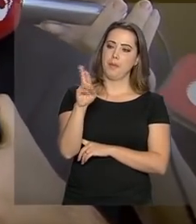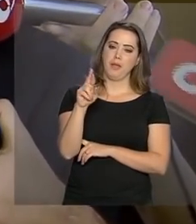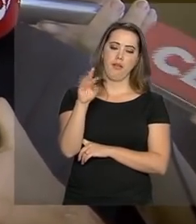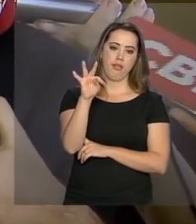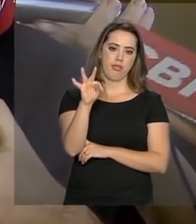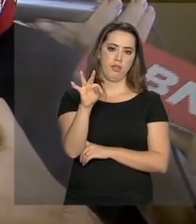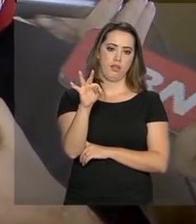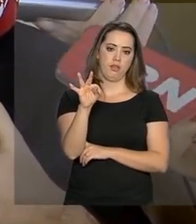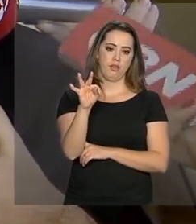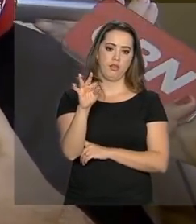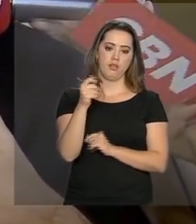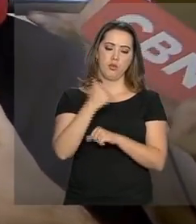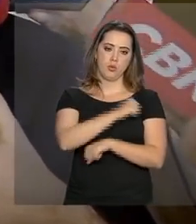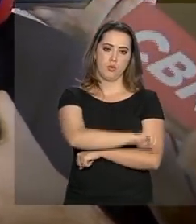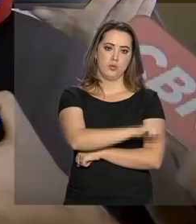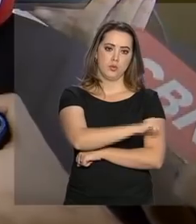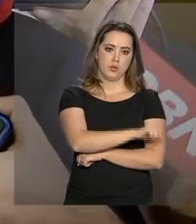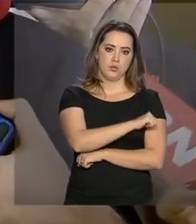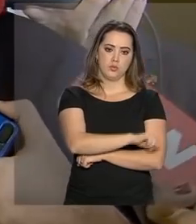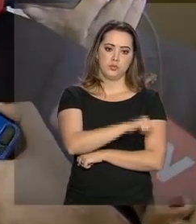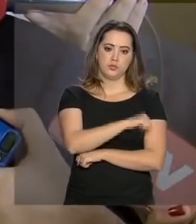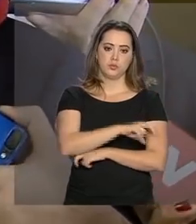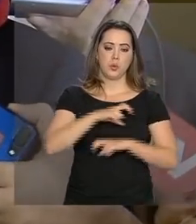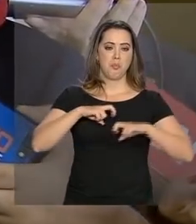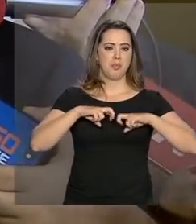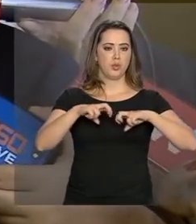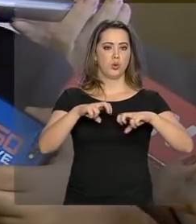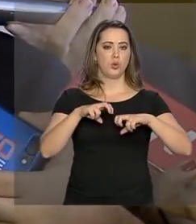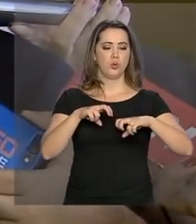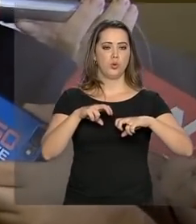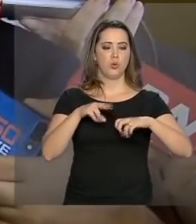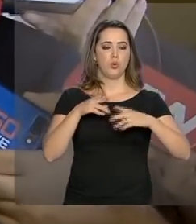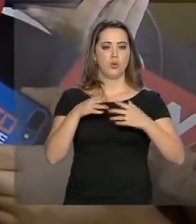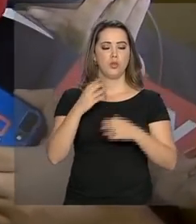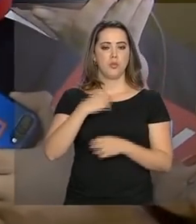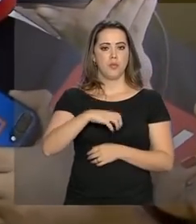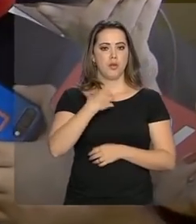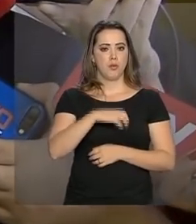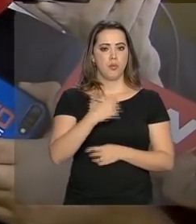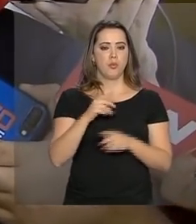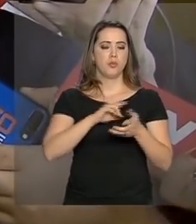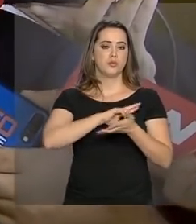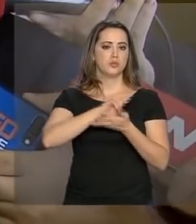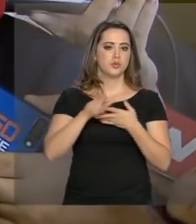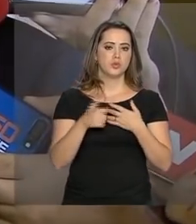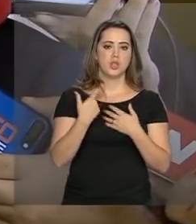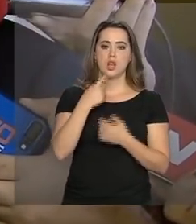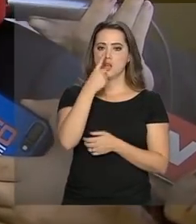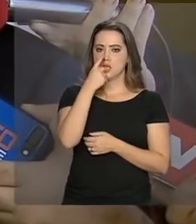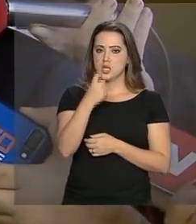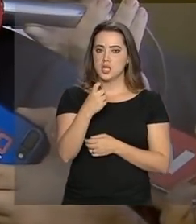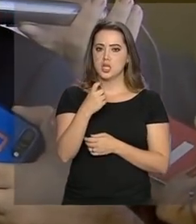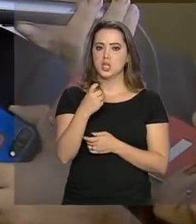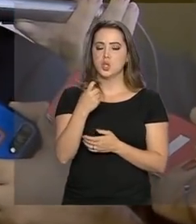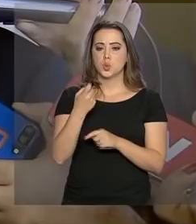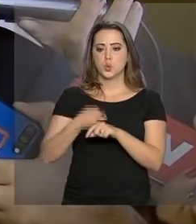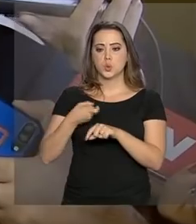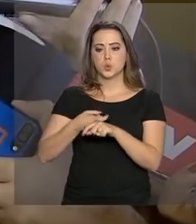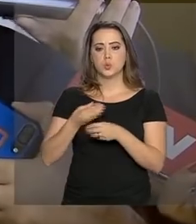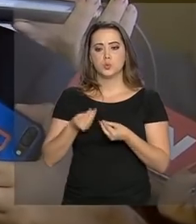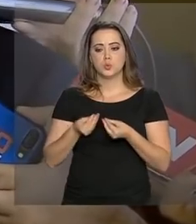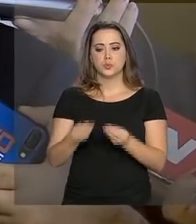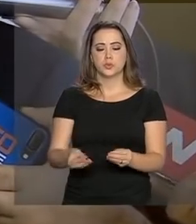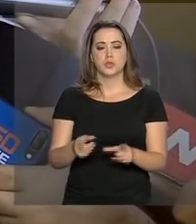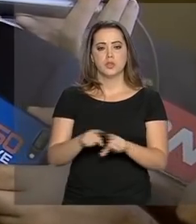para a metro em Bahia, para projetos de lixo sólido, para